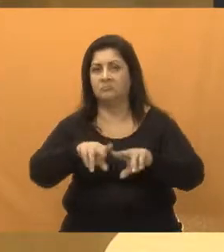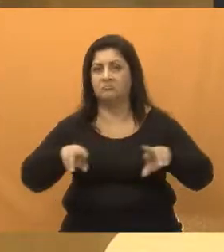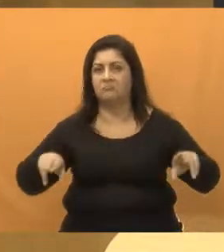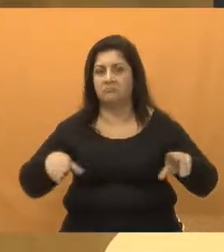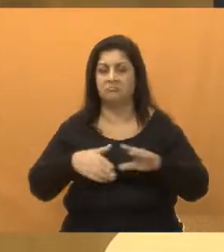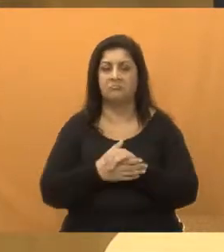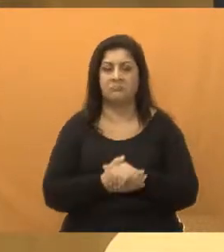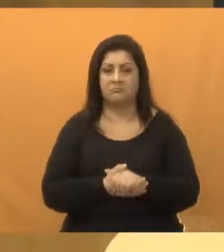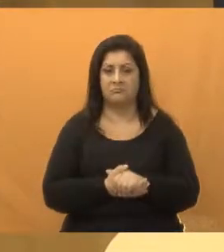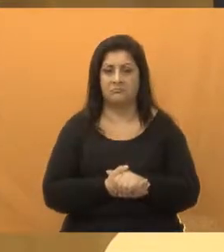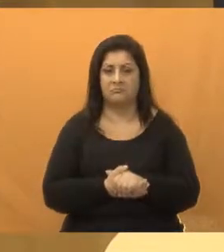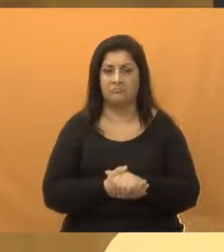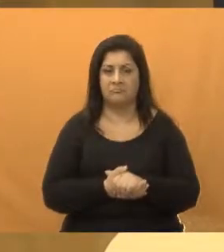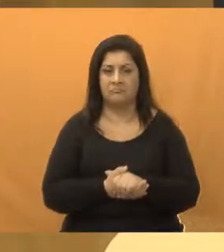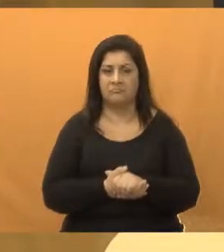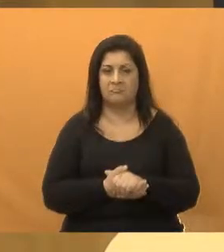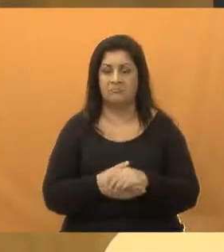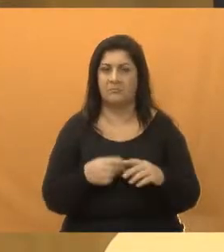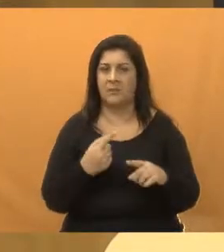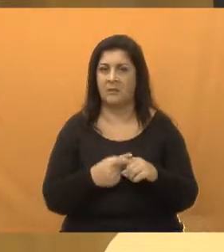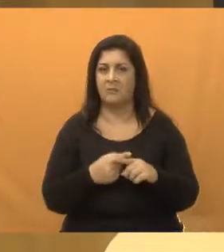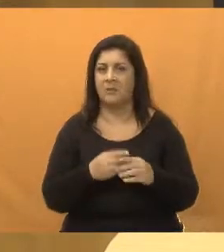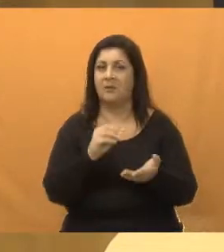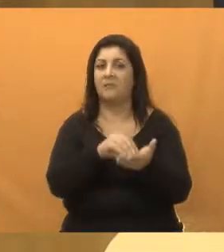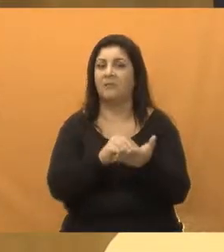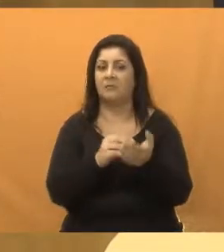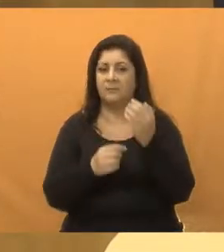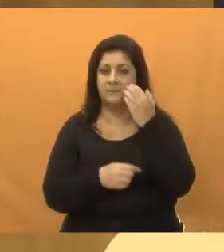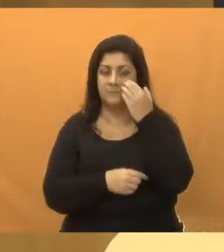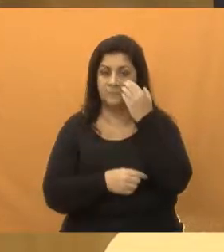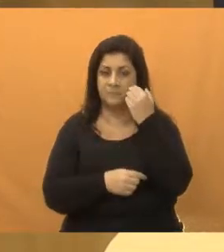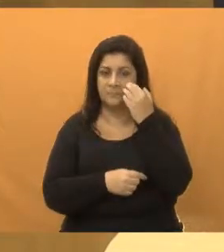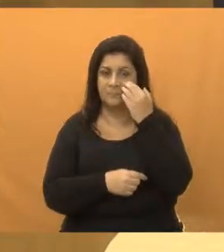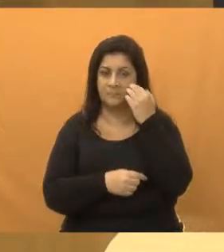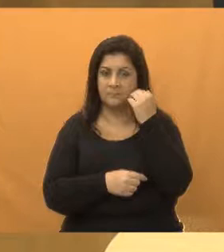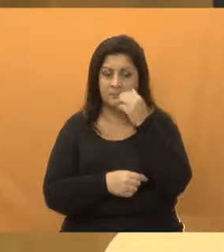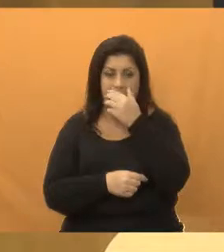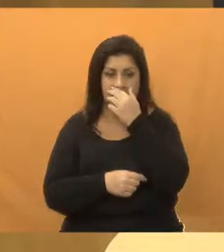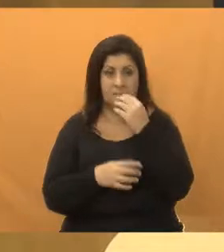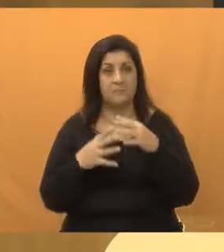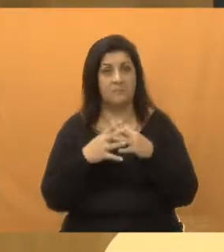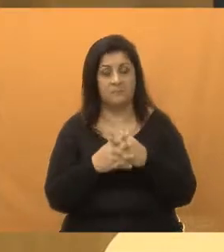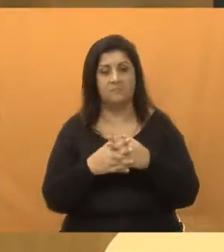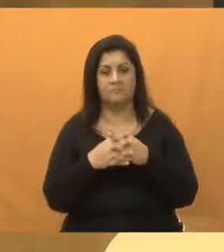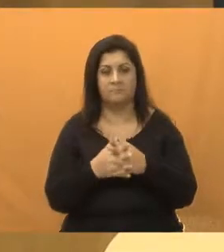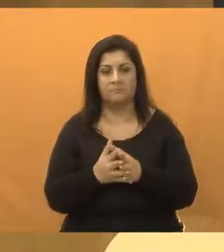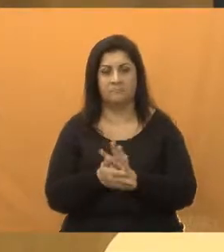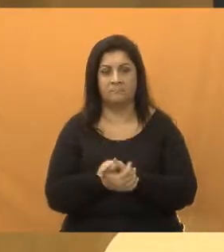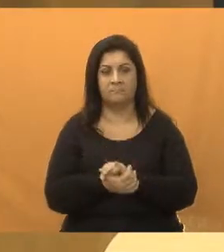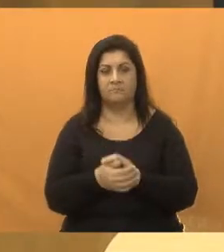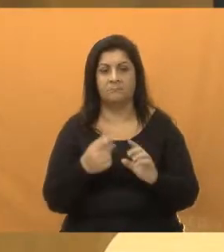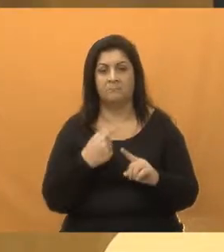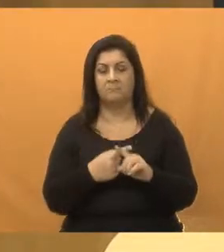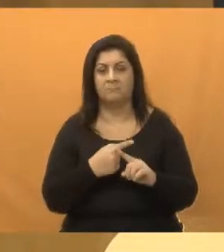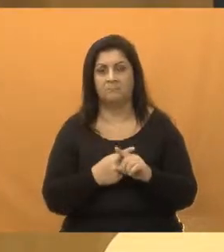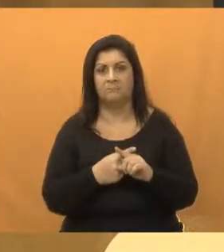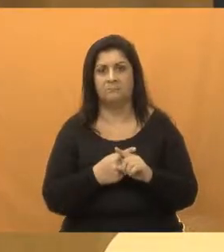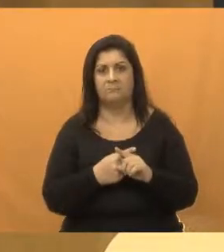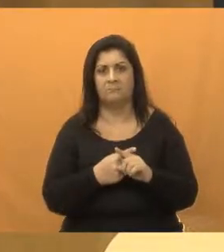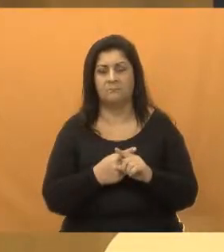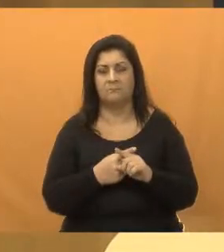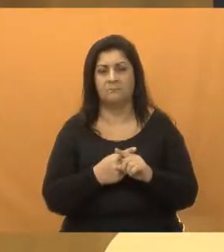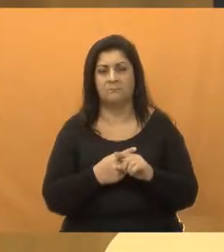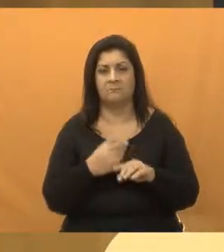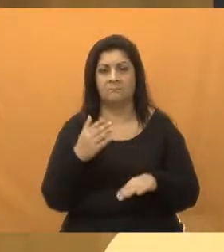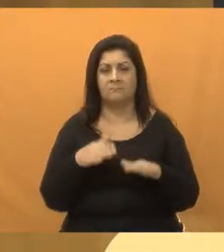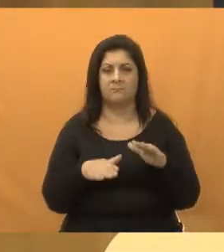que não está batendo, não está fechando as contas. Tá? Então é complicado, gente, porque é o tal do negócio. Muitas das